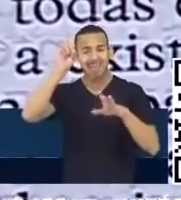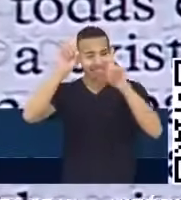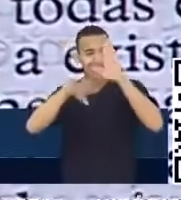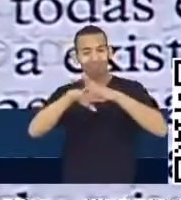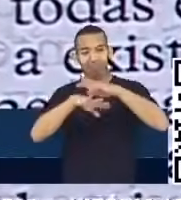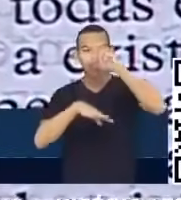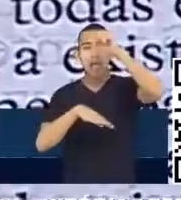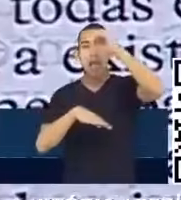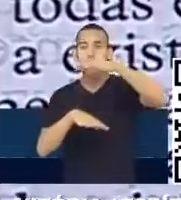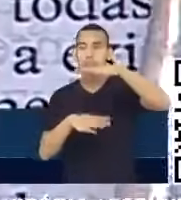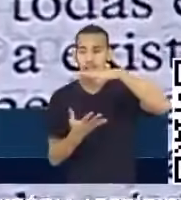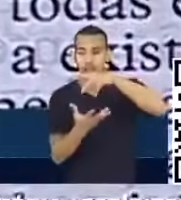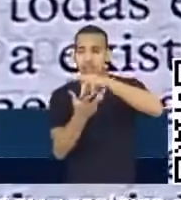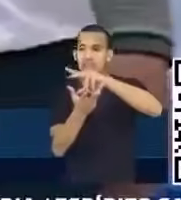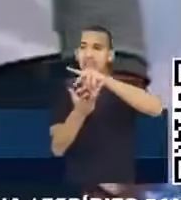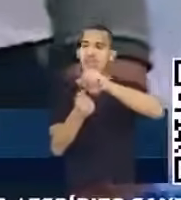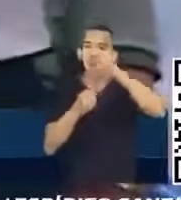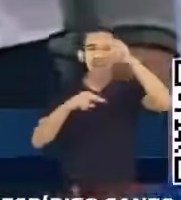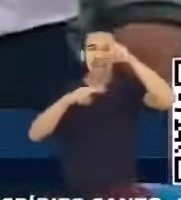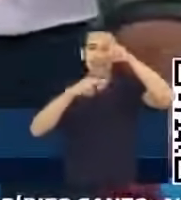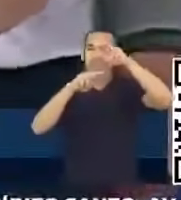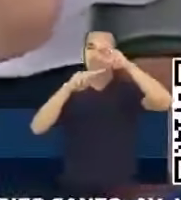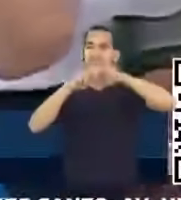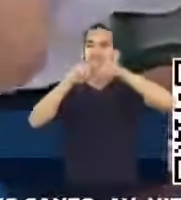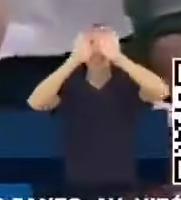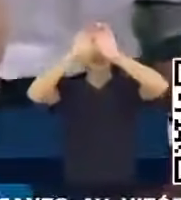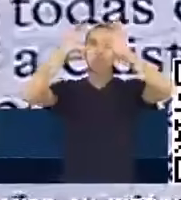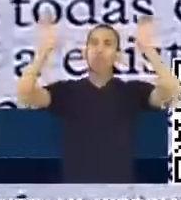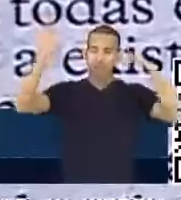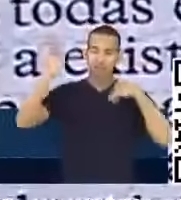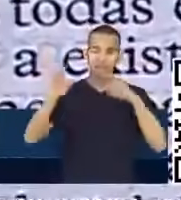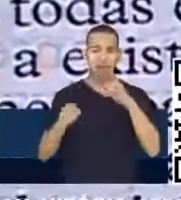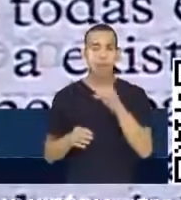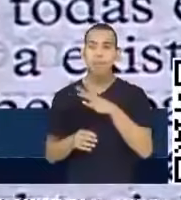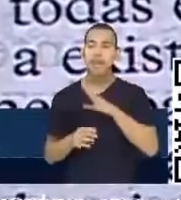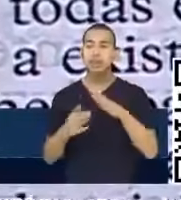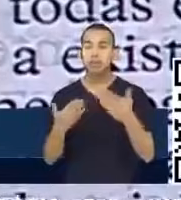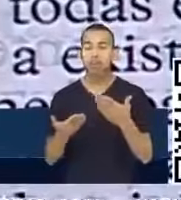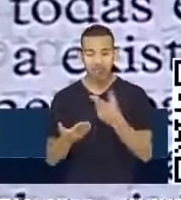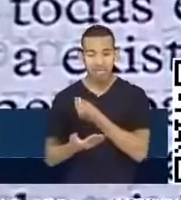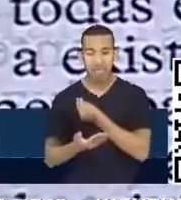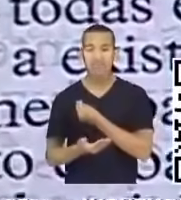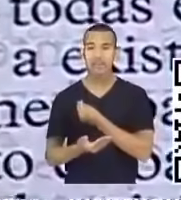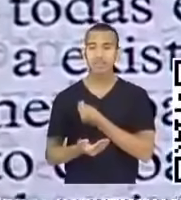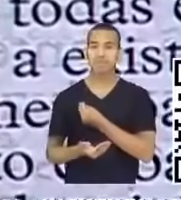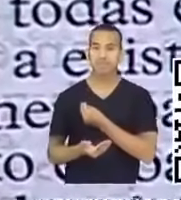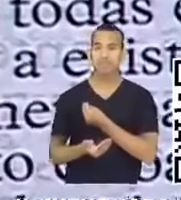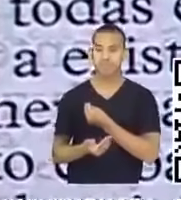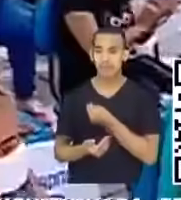pisou a culpa Terra apresenta como o céu é o voto é medo de que a igreja na vida